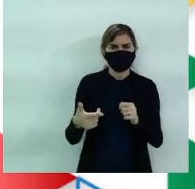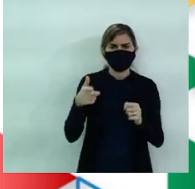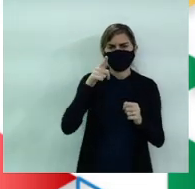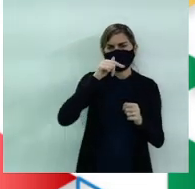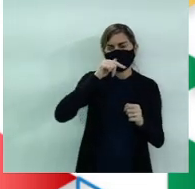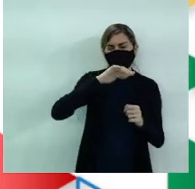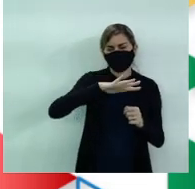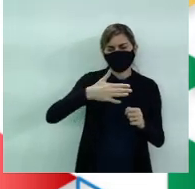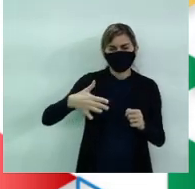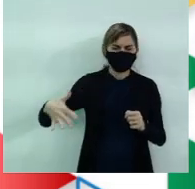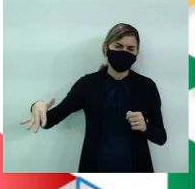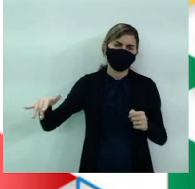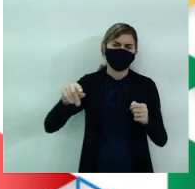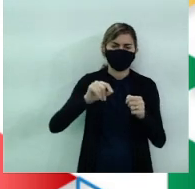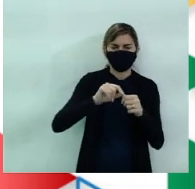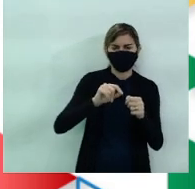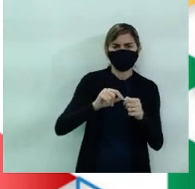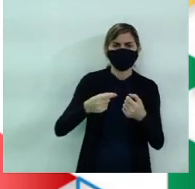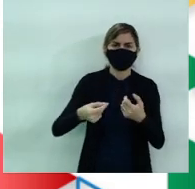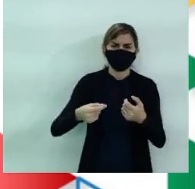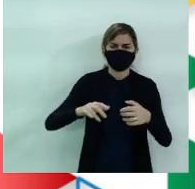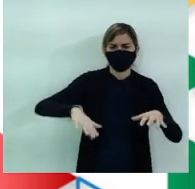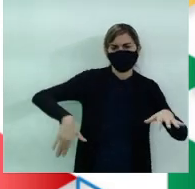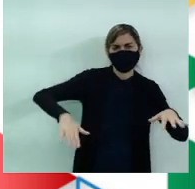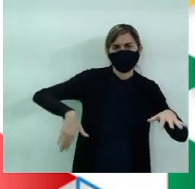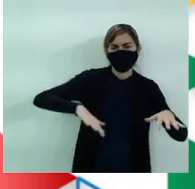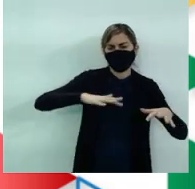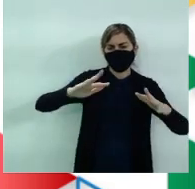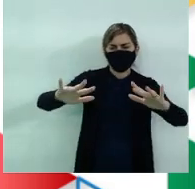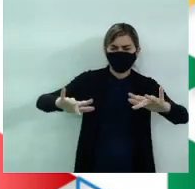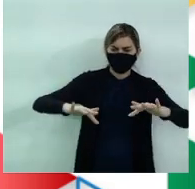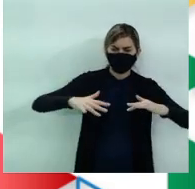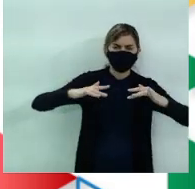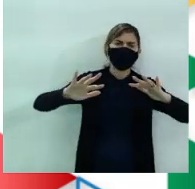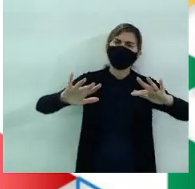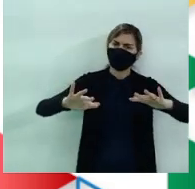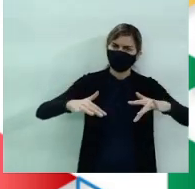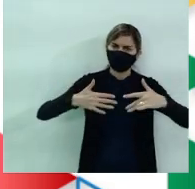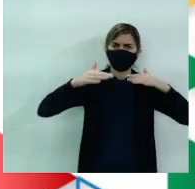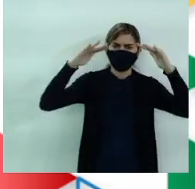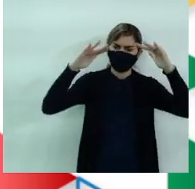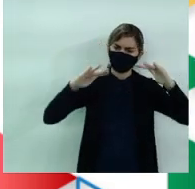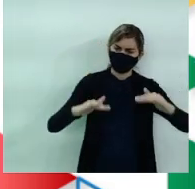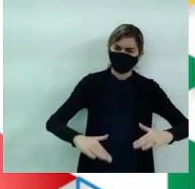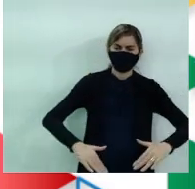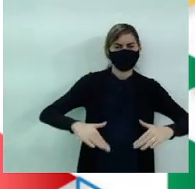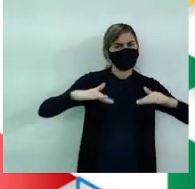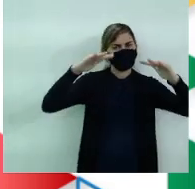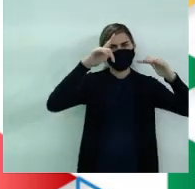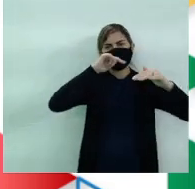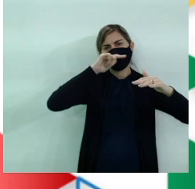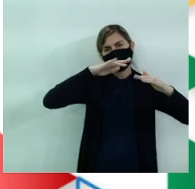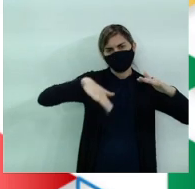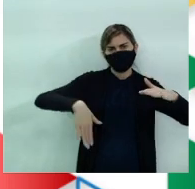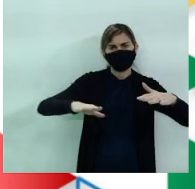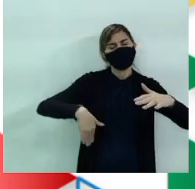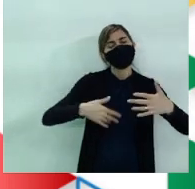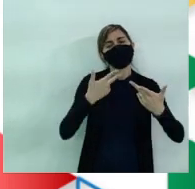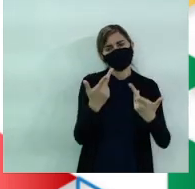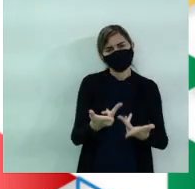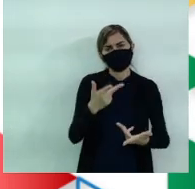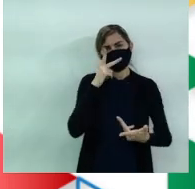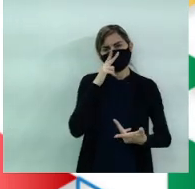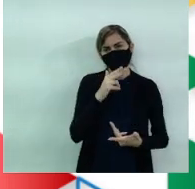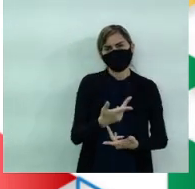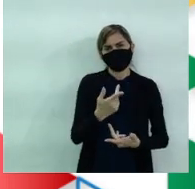do mar e formar aí as marés. Já ouviram falar das marés? Tem maré baixa, maré alta. Então, mesmo